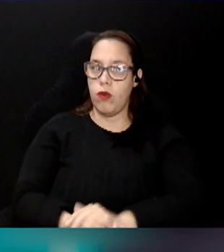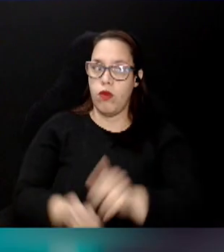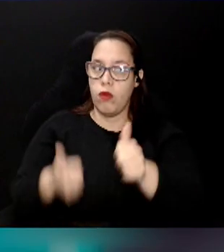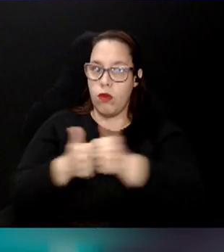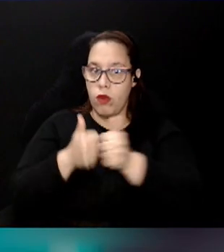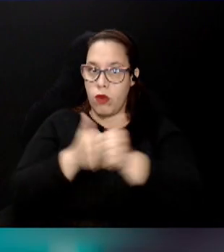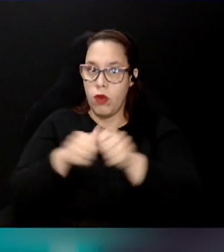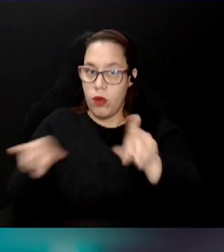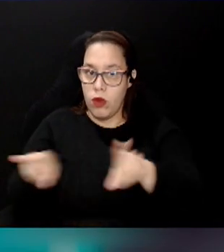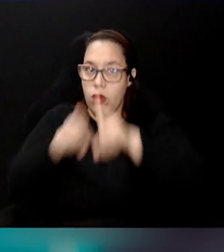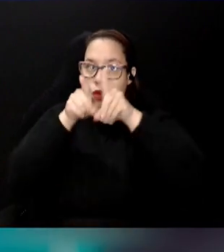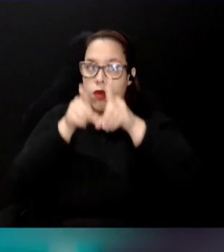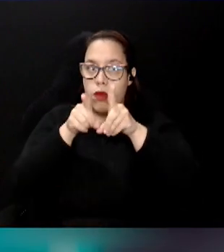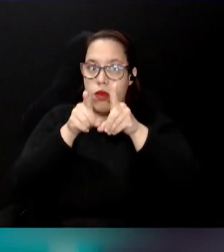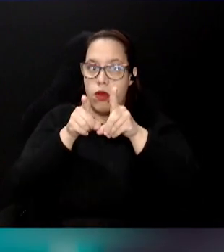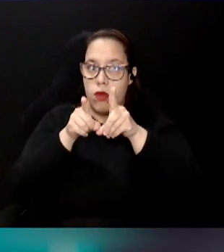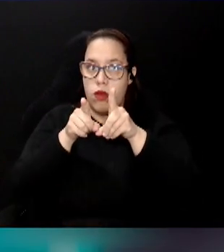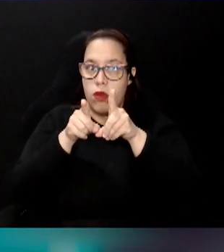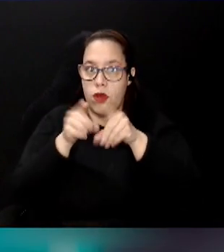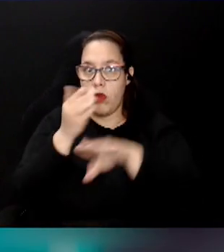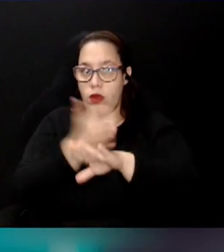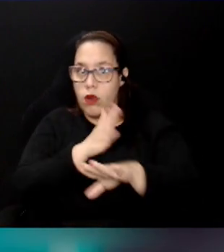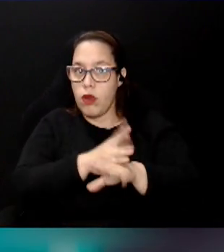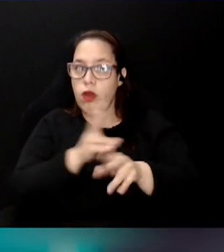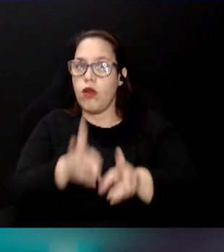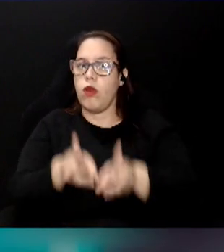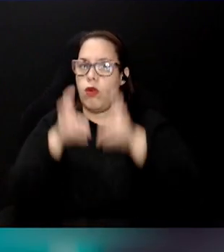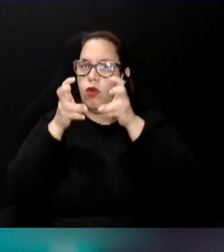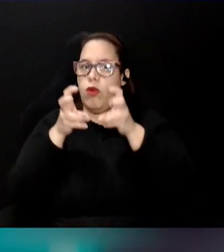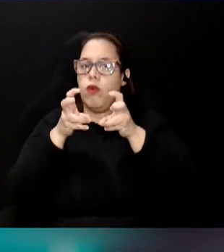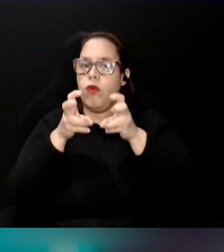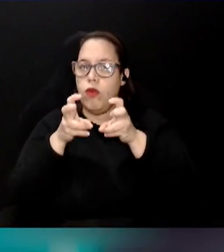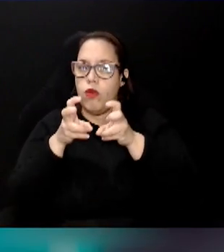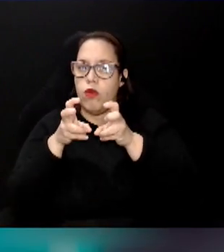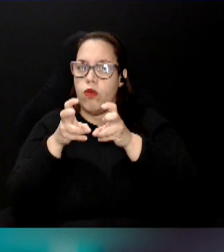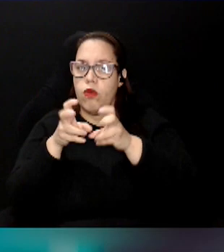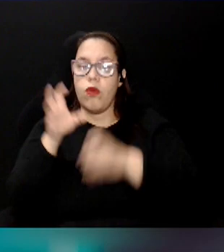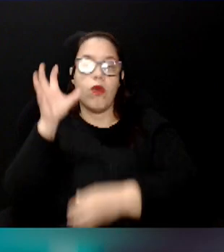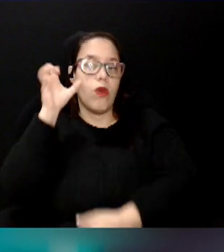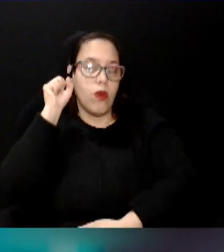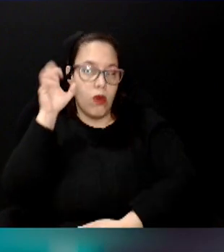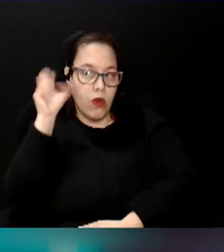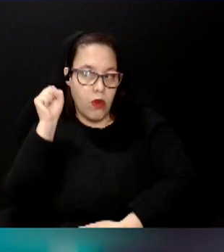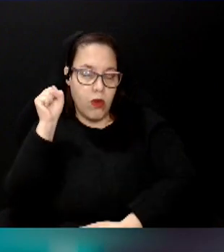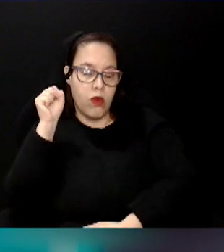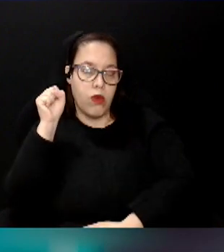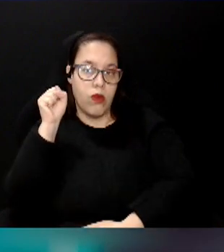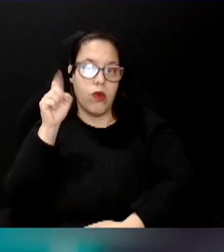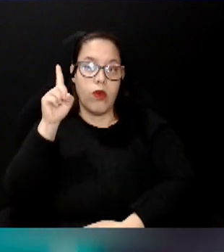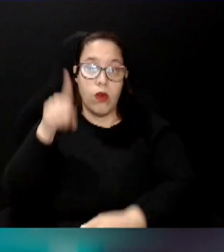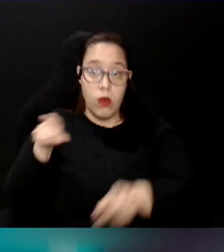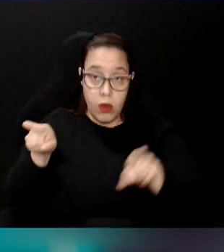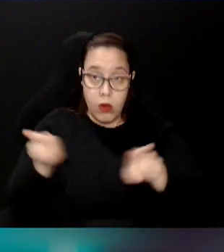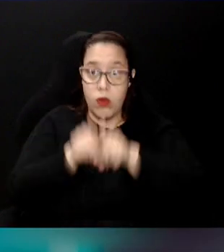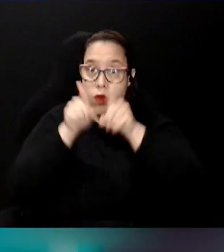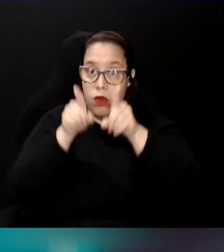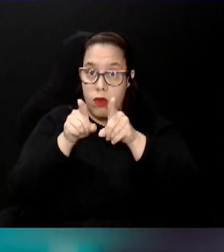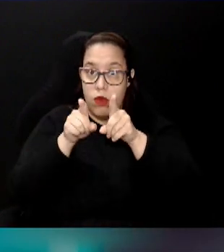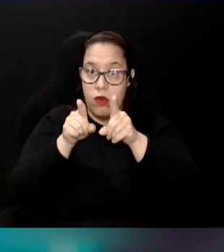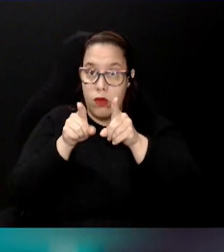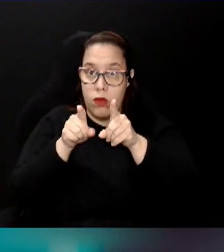seu alcance mais prático? É reconhecer que a ouvidoria e dignidade estão no espectro